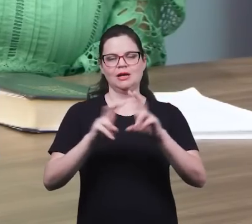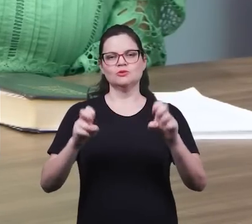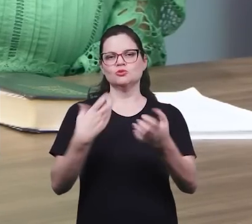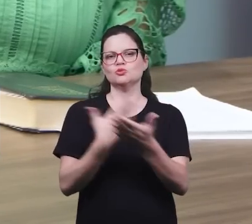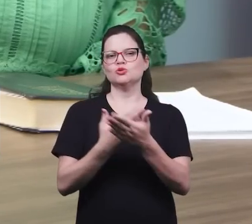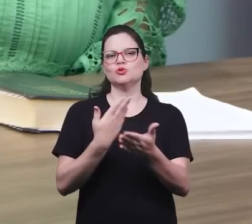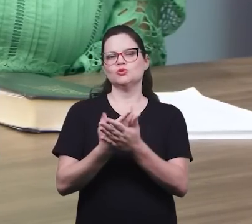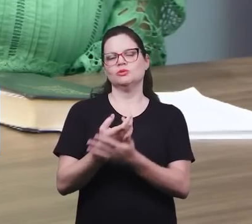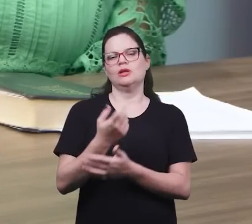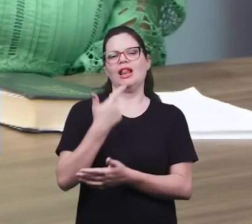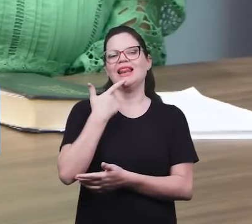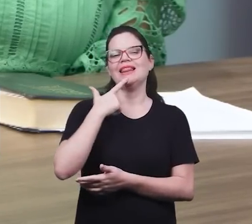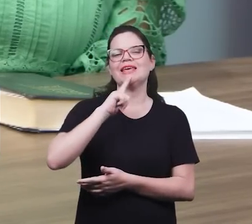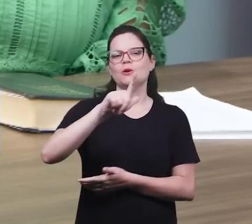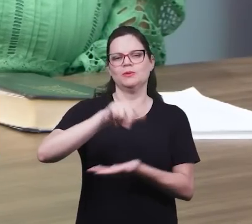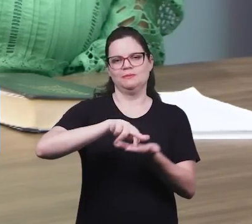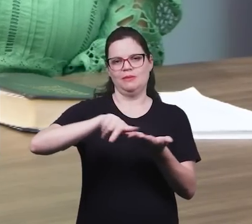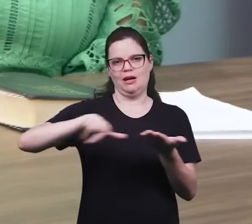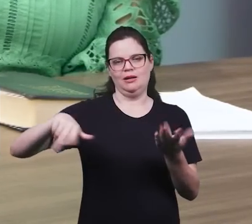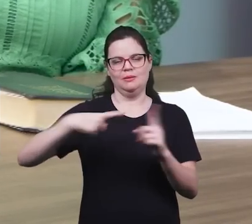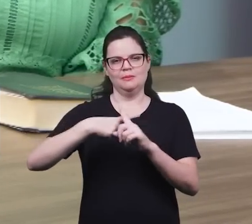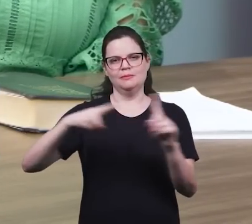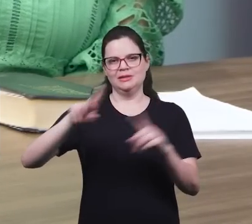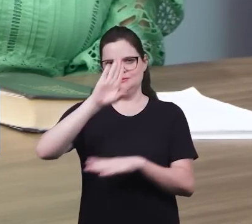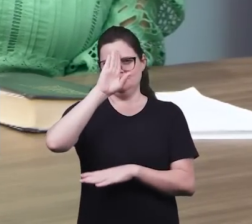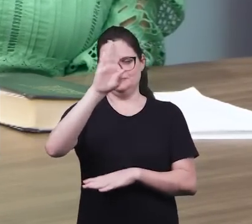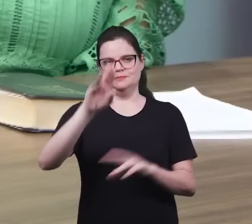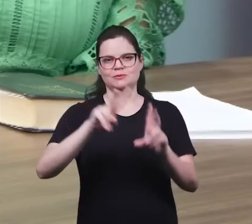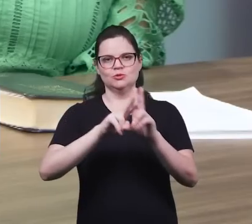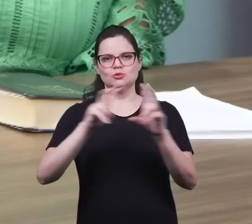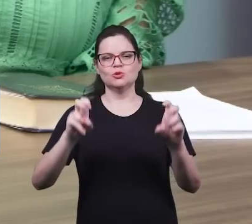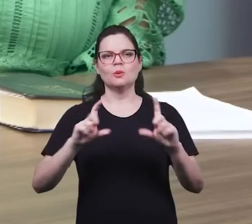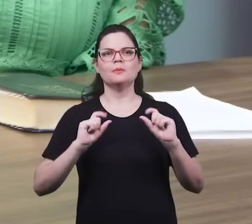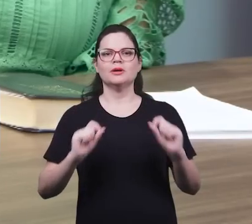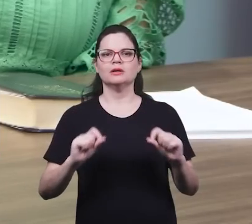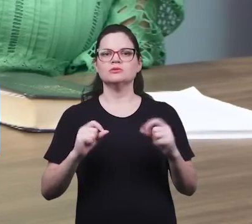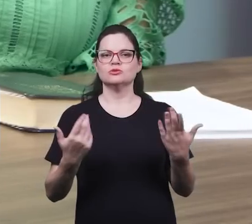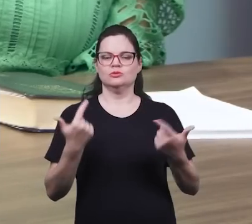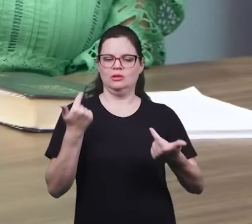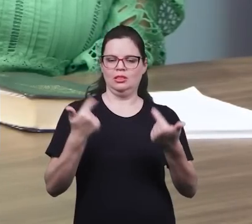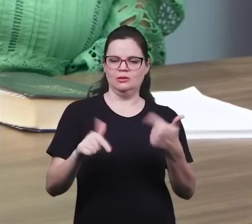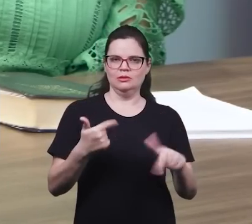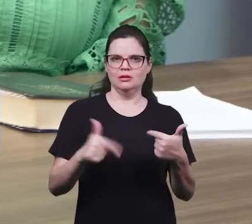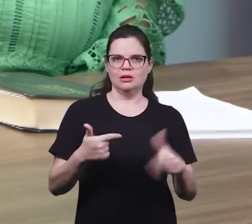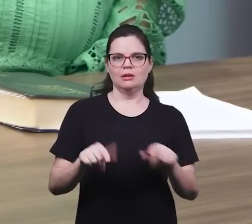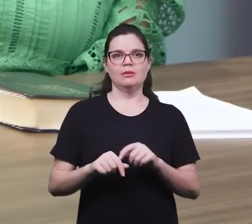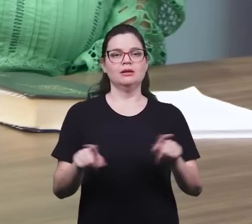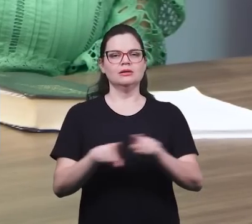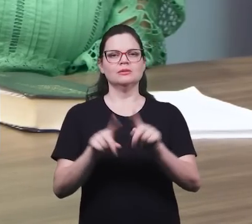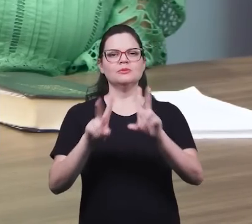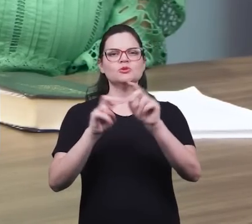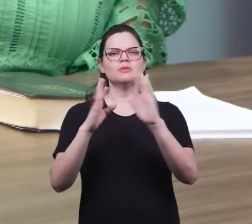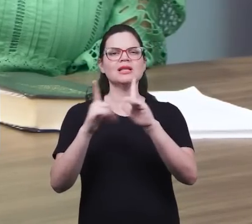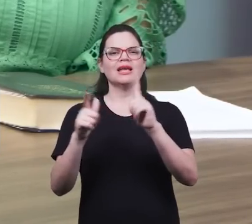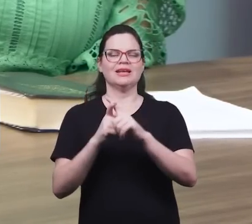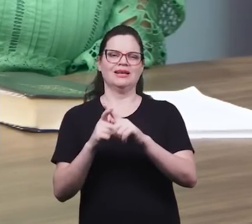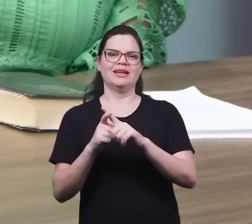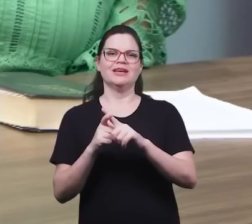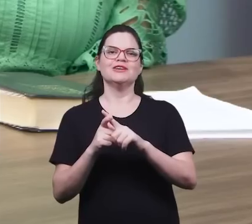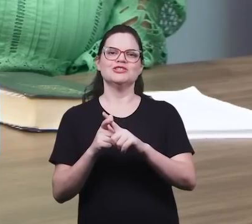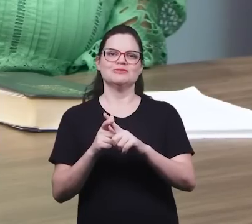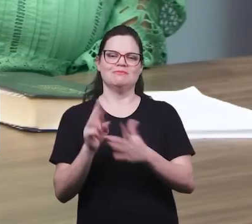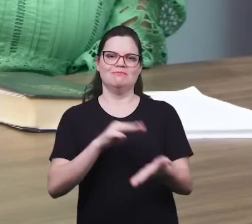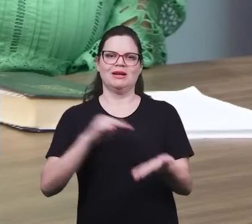idioma, especialmente para o trabalho, para a obra no exterior, né? quantos idiomas o povo quer saber,